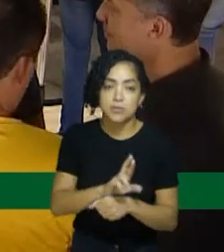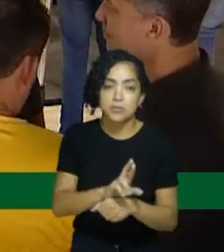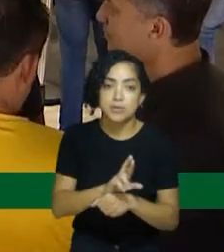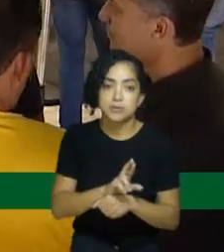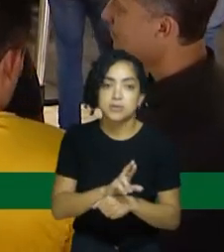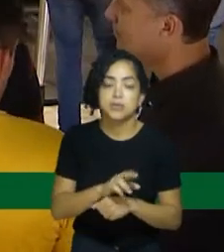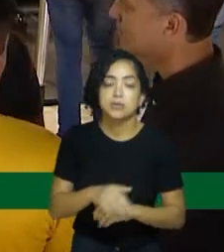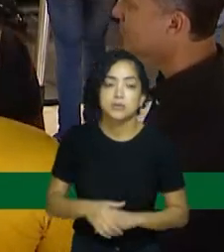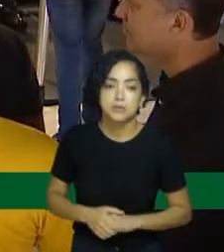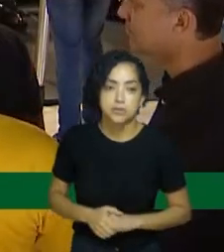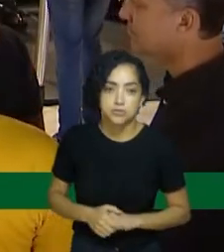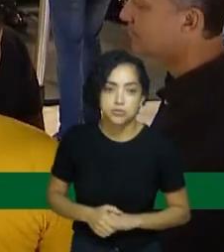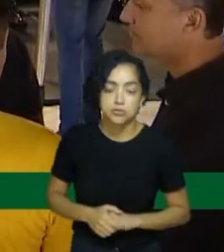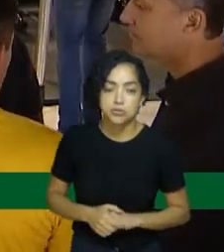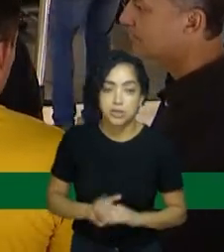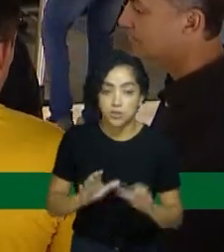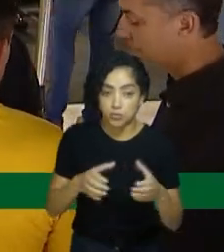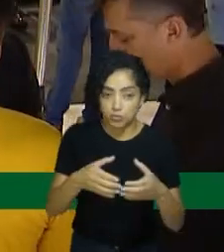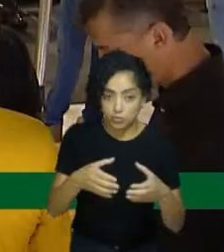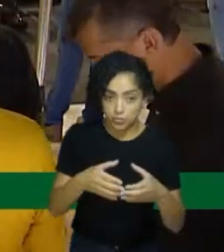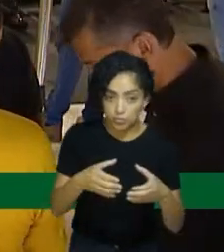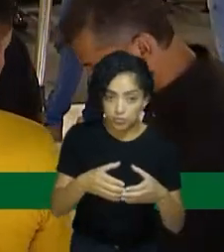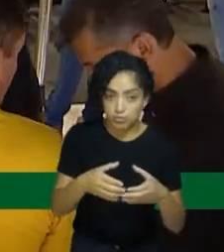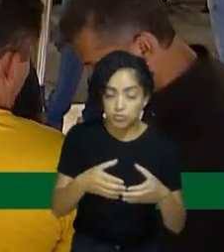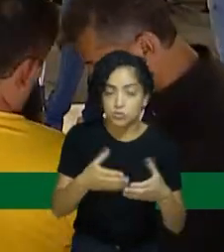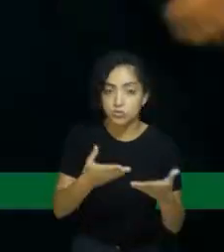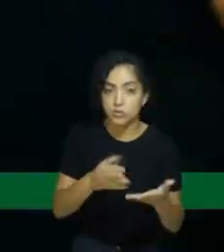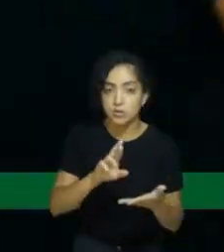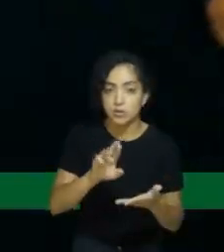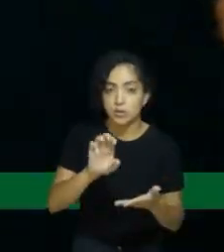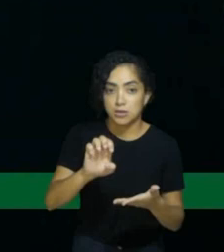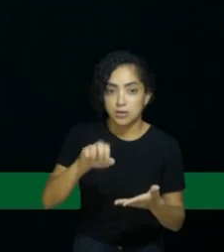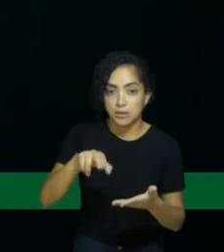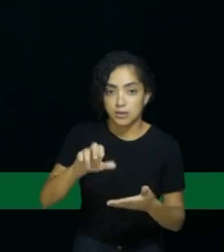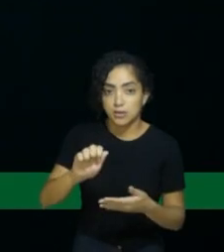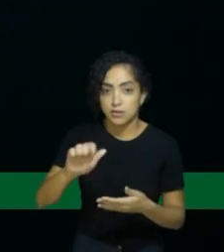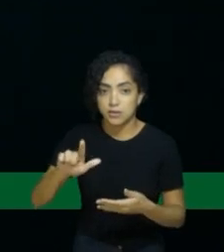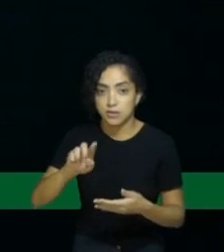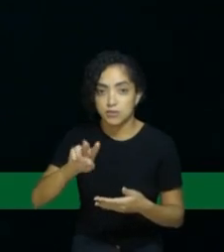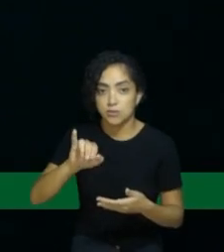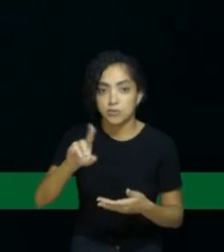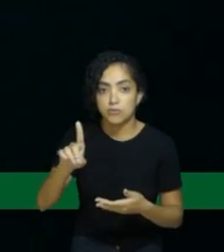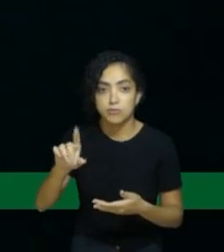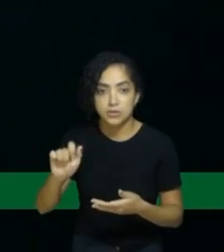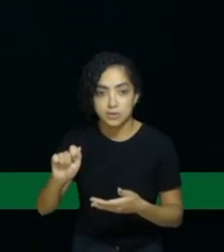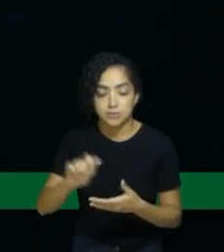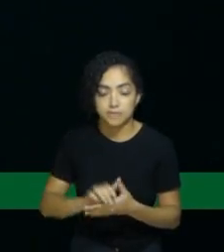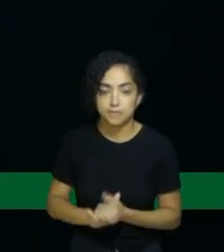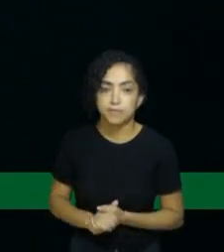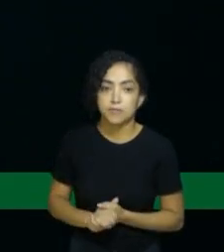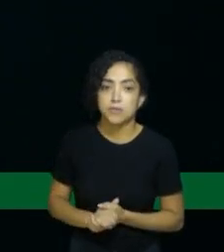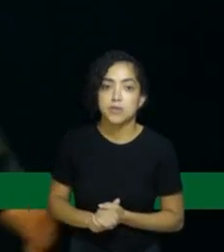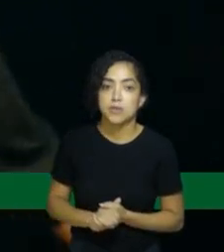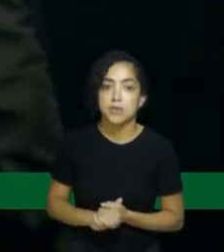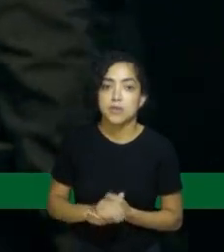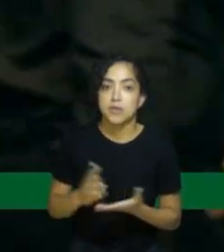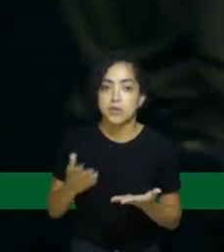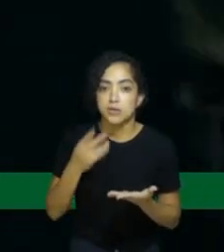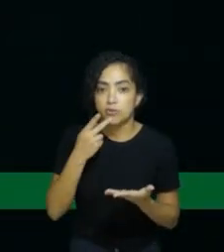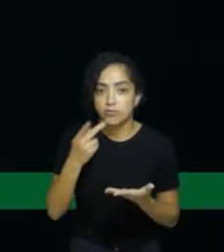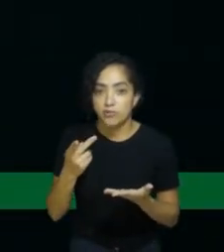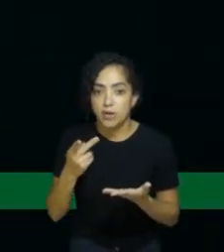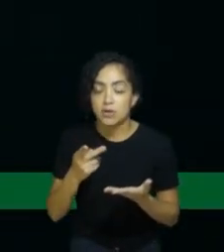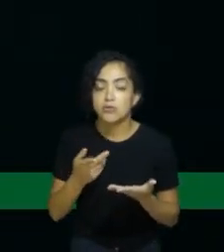nossa entidade a nossa Renal Vida mostrar um pouco do nosso trabalho eu falo a nossa nossa